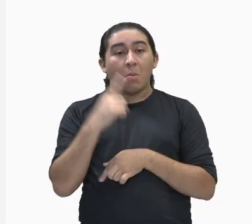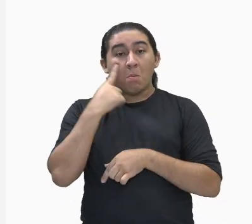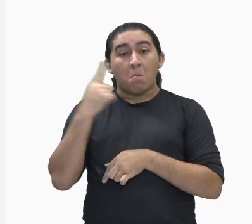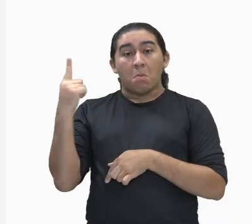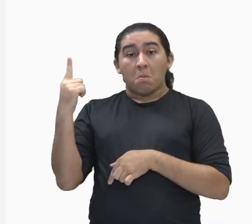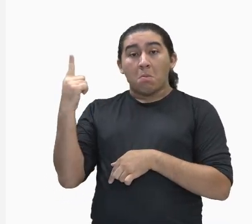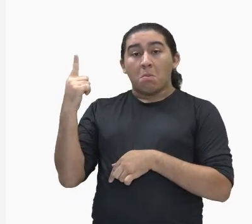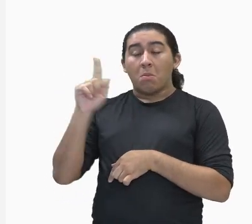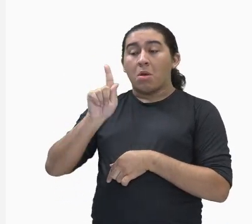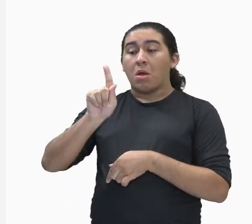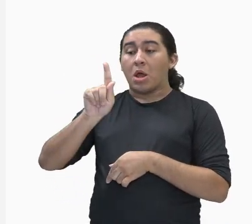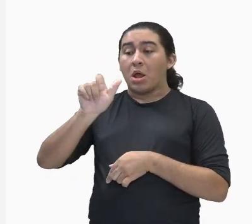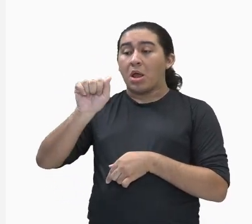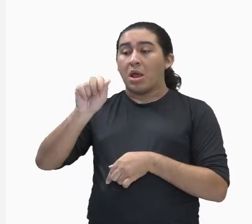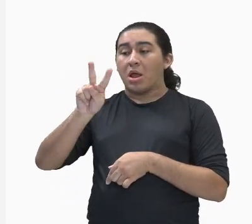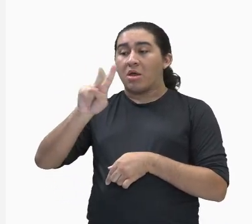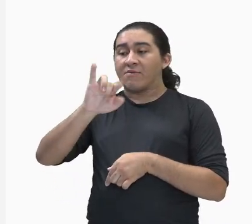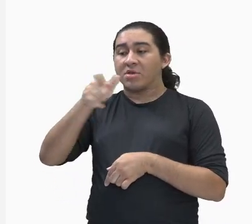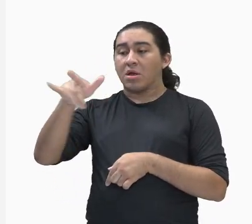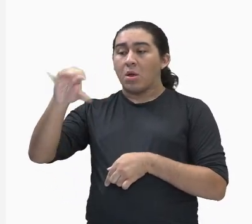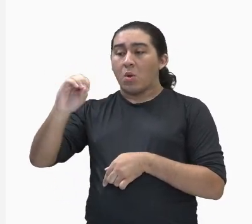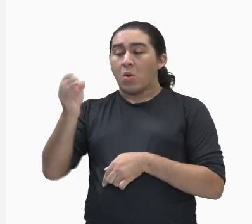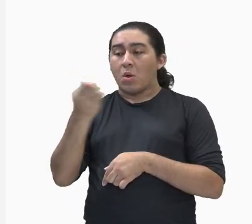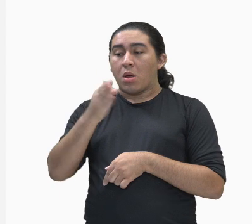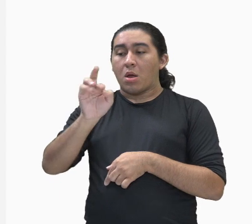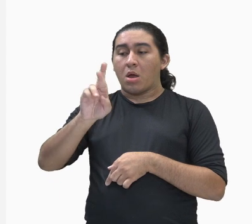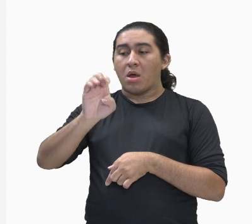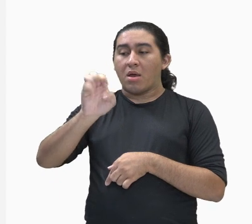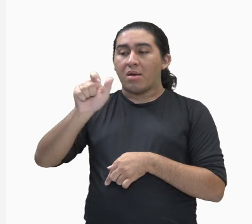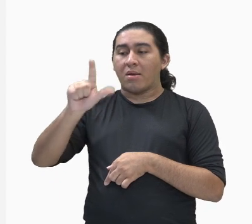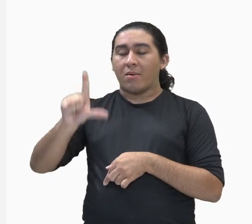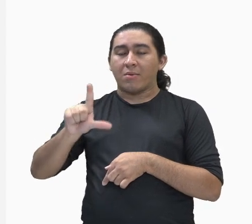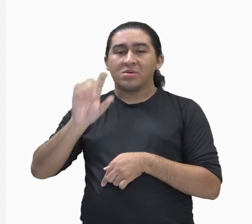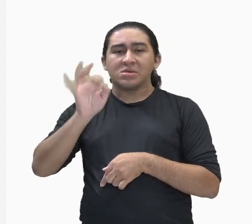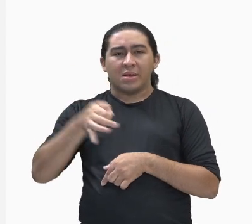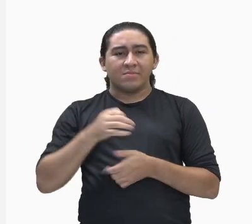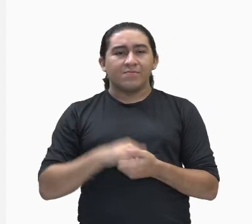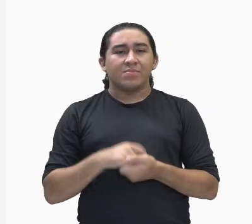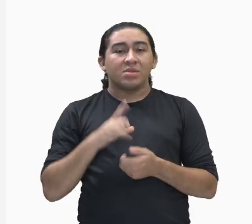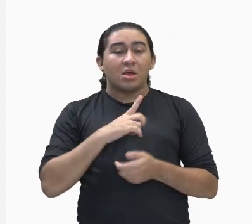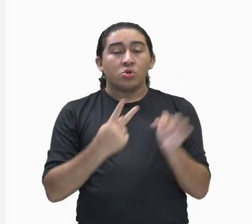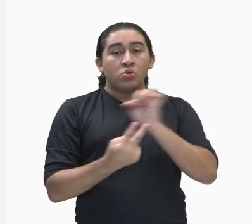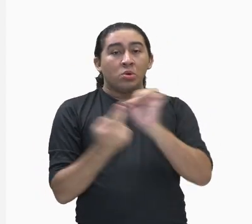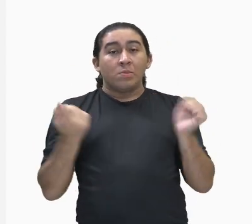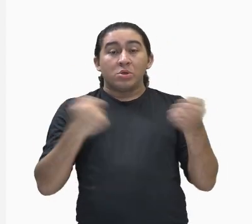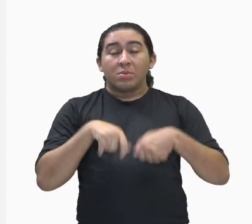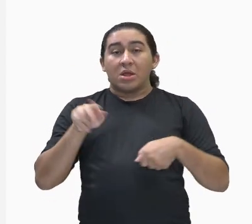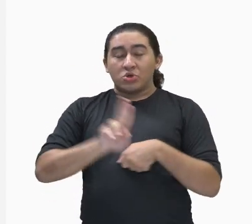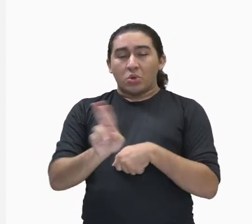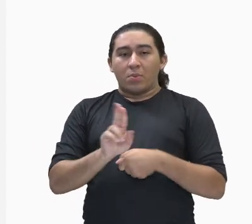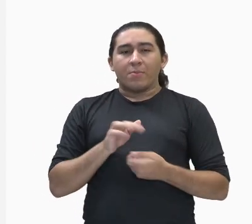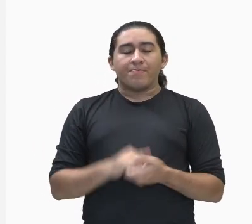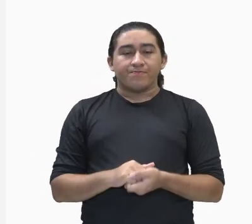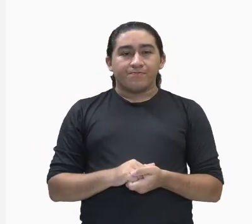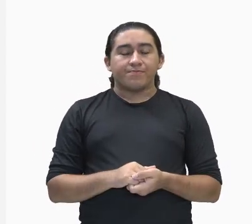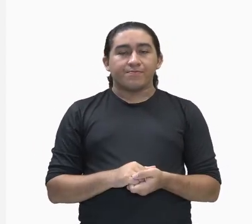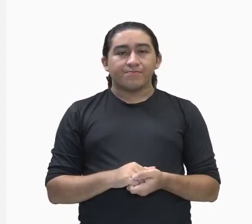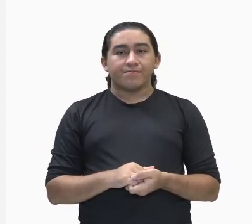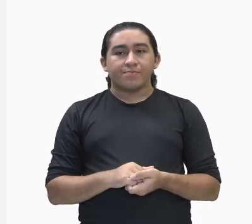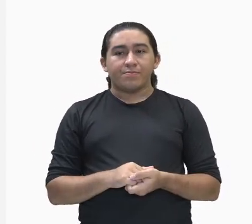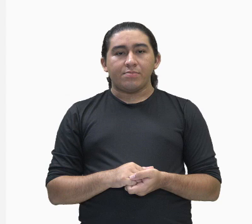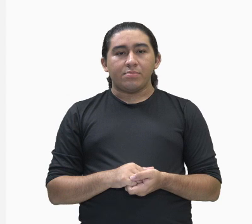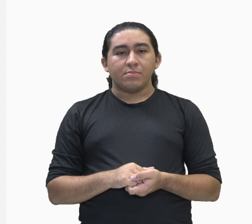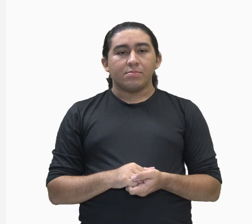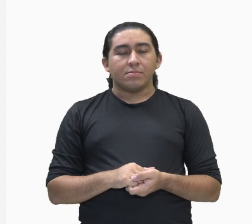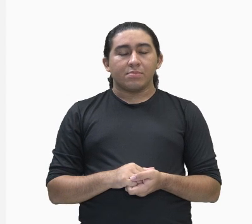Harpy, eagle, or hawk, é gavião real, tá? Tem essas duas possibilidades ali. Talvez o que mais seja utilizado